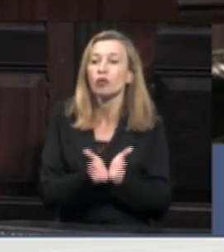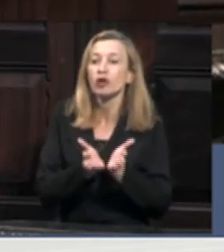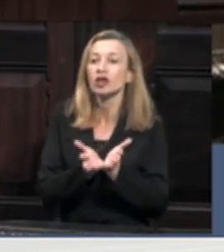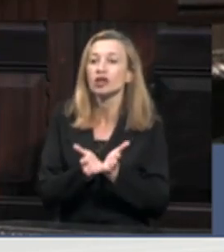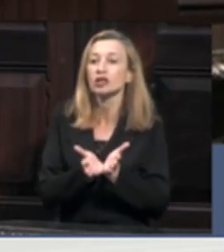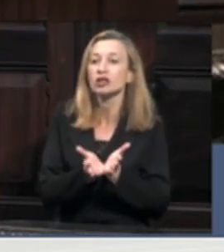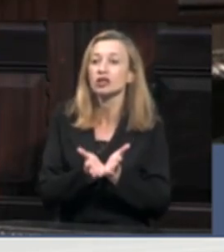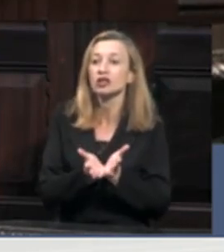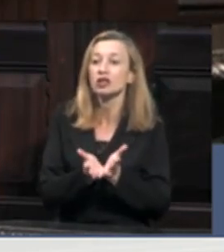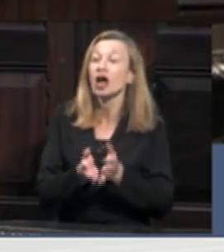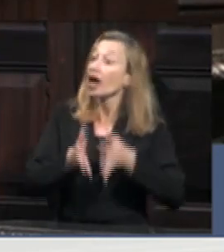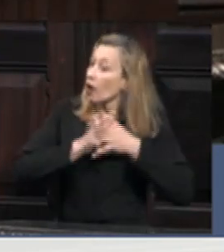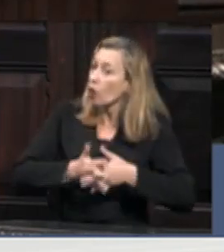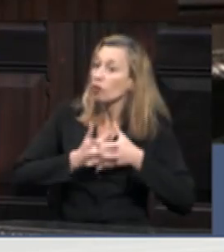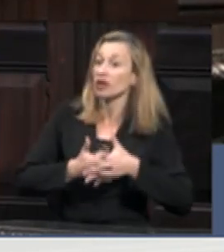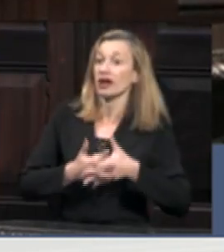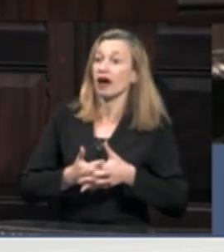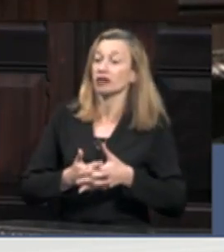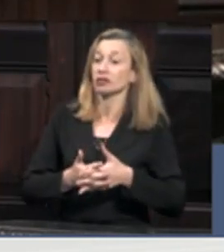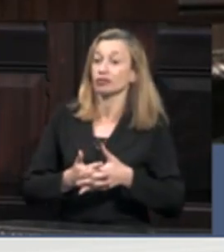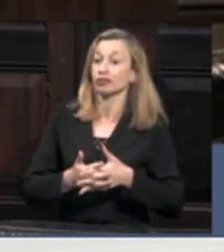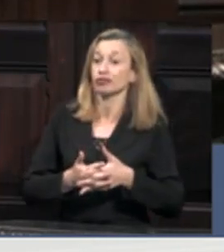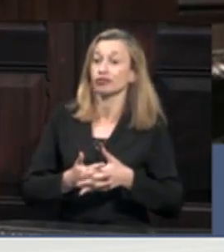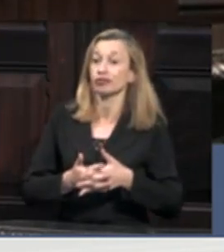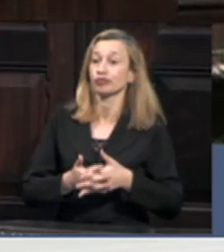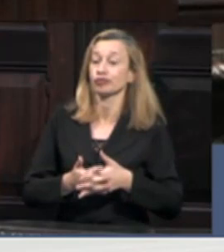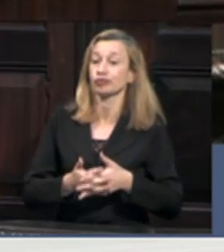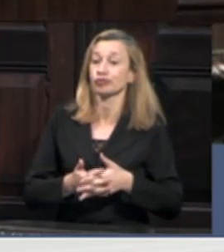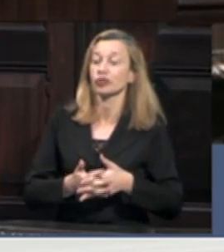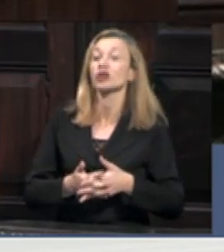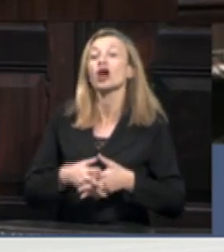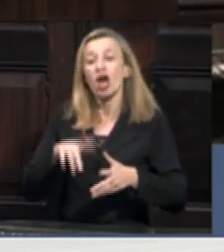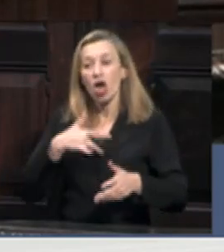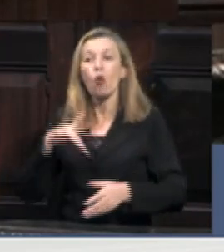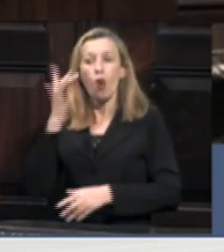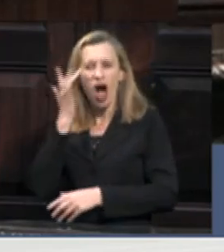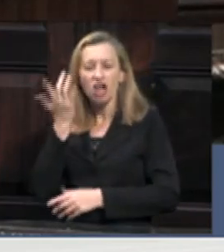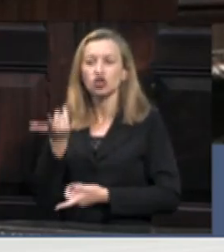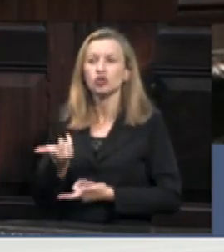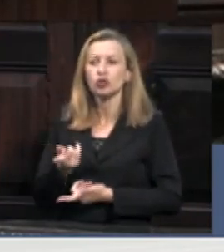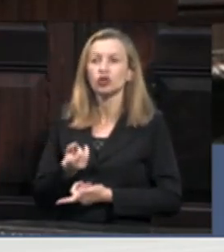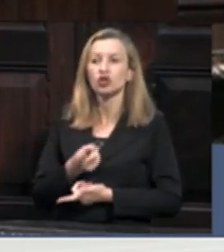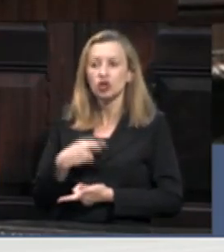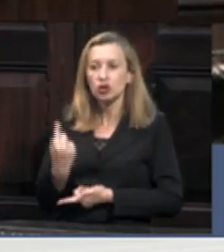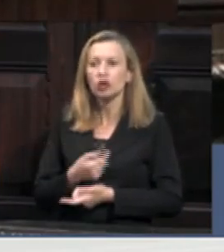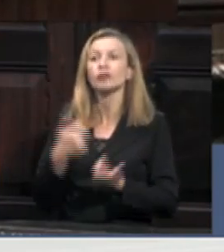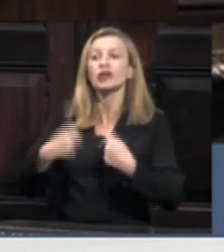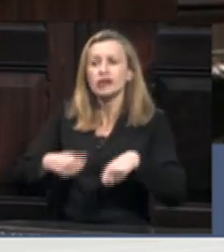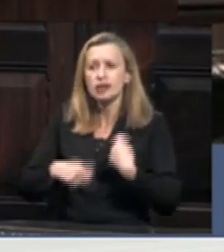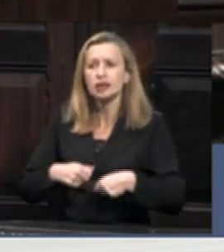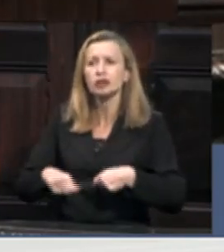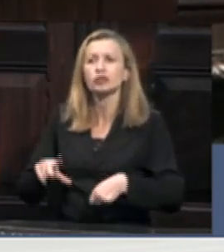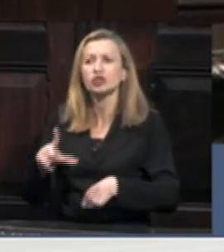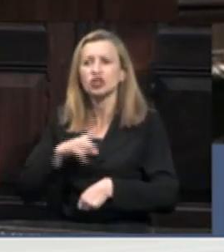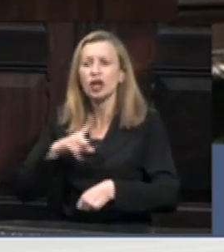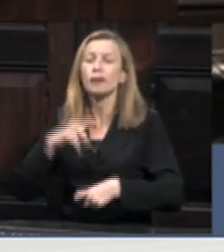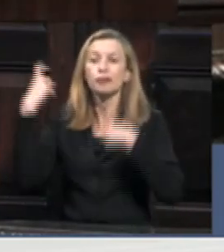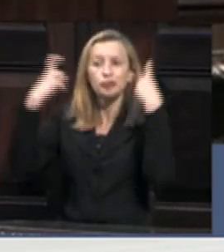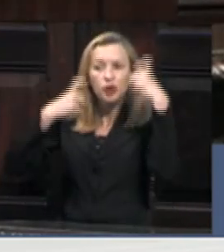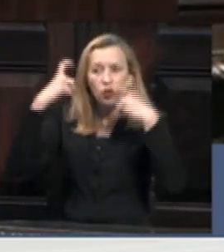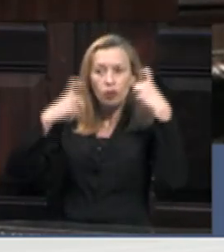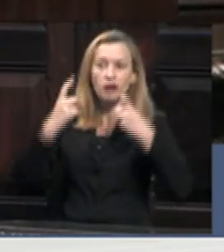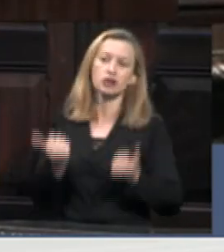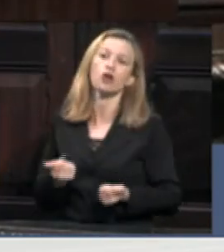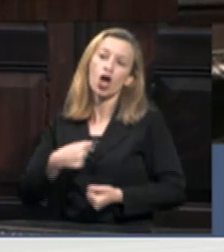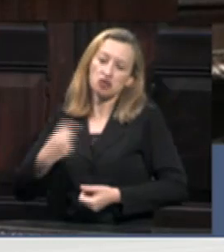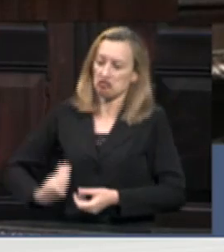é um negócio muito complicado isso daí. Então eu acho que a gente tem que ter preocupações. Eu